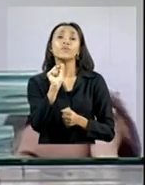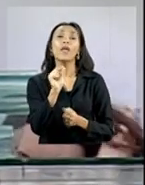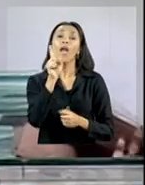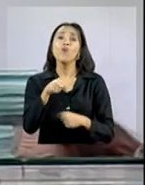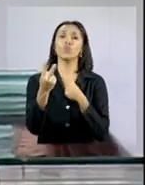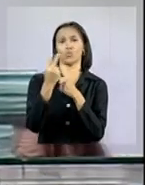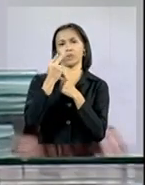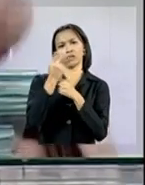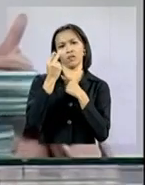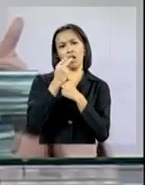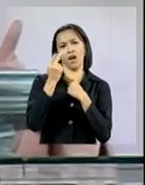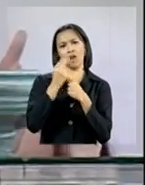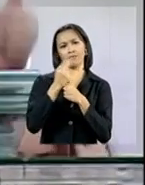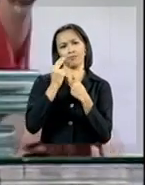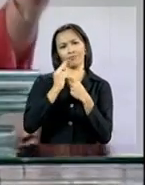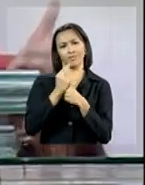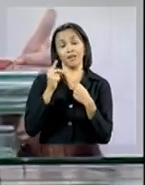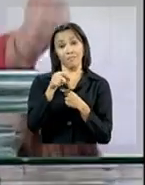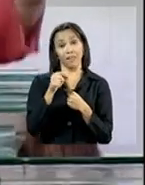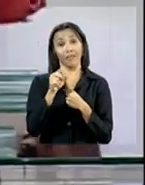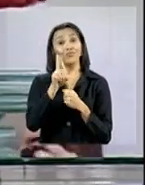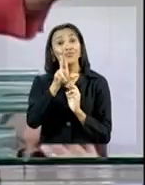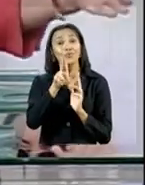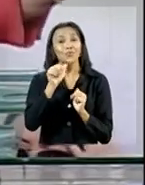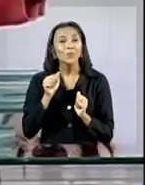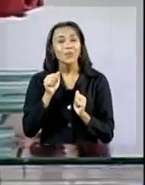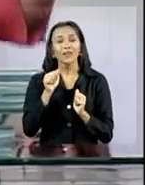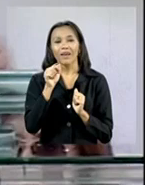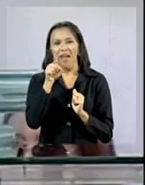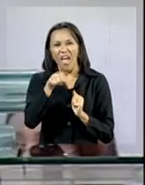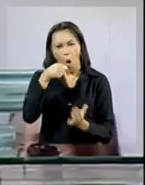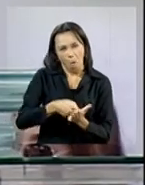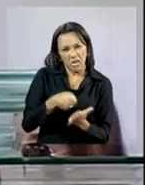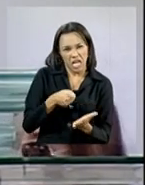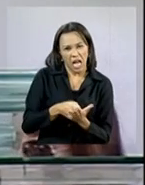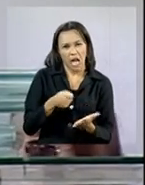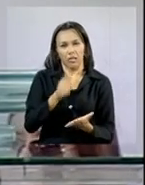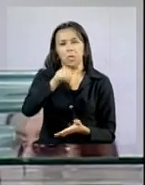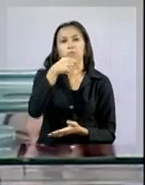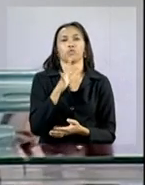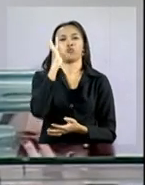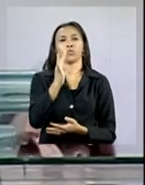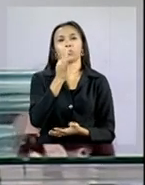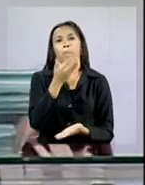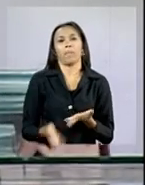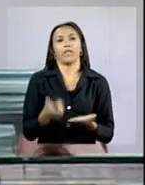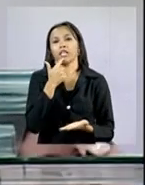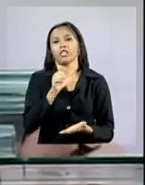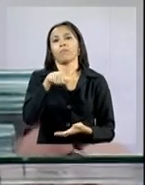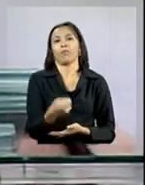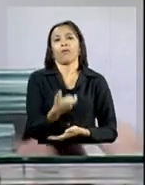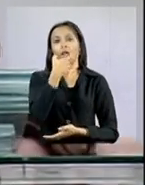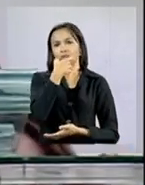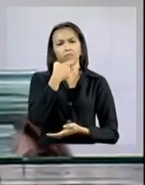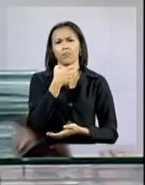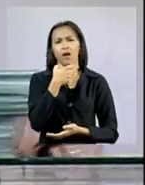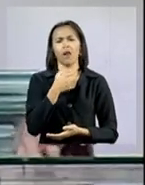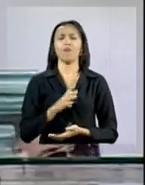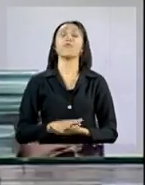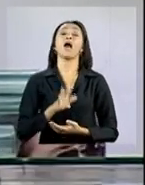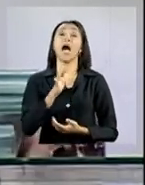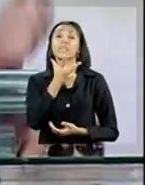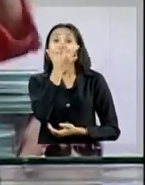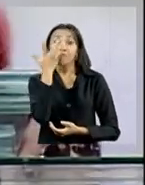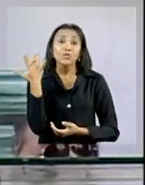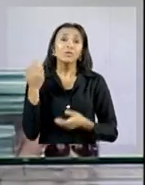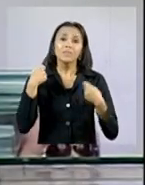tratamento para garantir que nunca ele seja obrigado a botar prótese então eu tô falando aqui aqueles